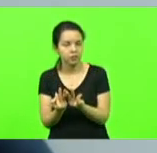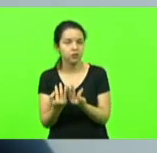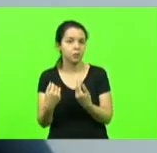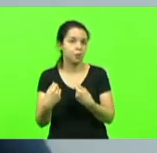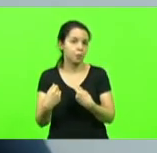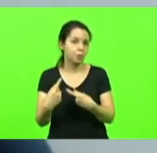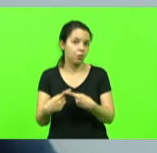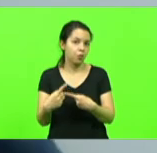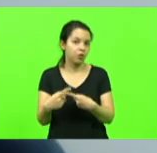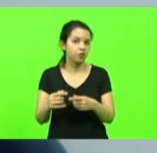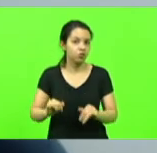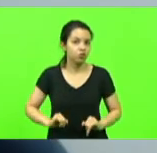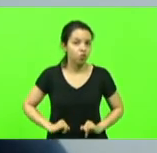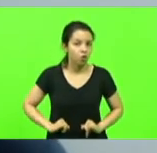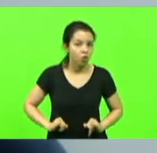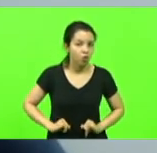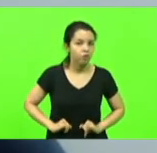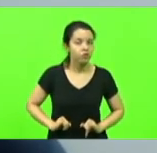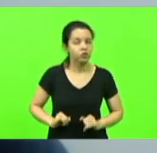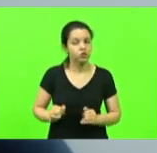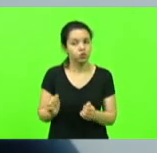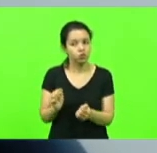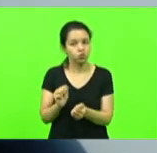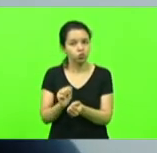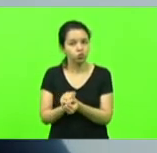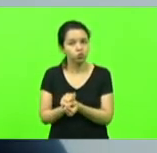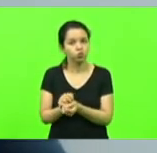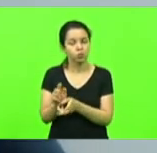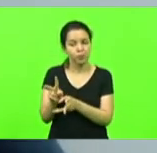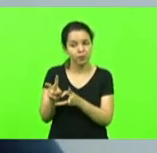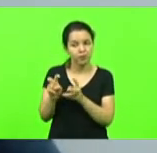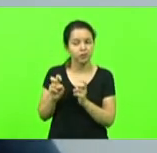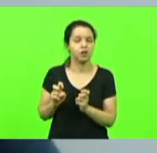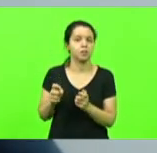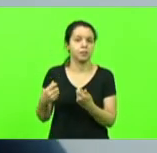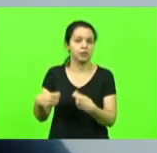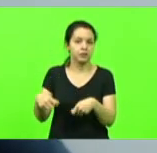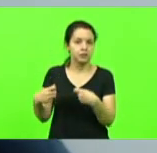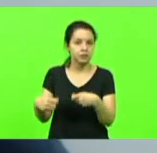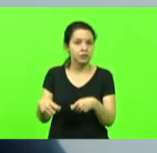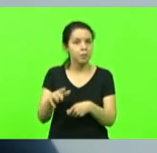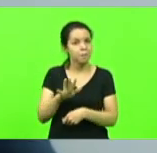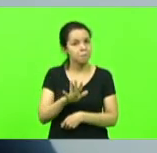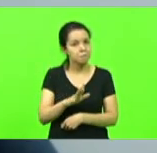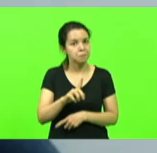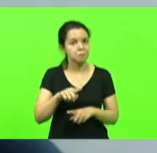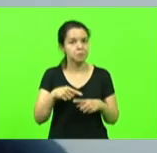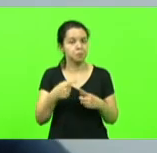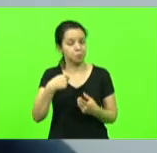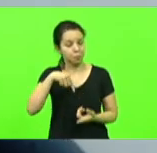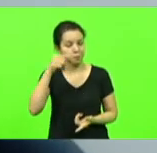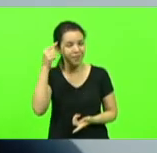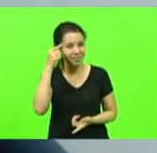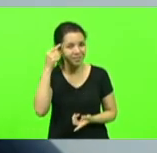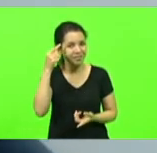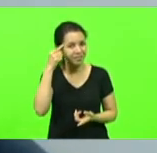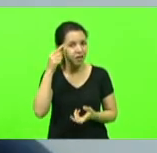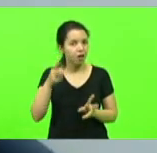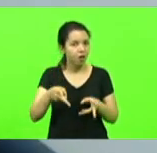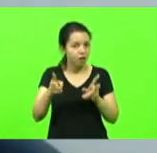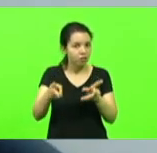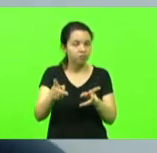sofre junto com eles, né, na pele, só que não podemos mais pensar dessa forma. Nós temos que